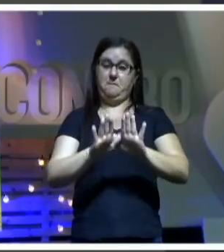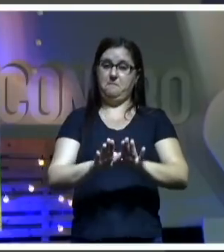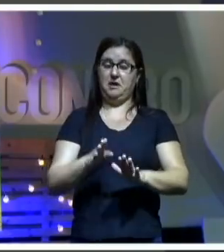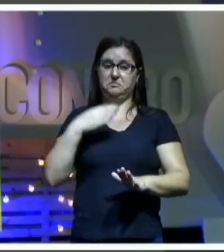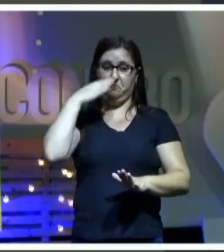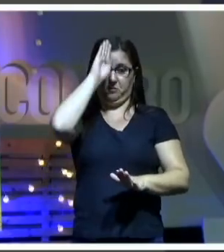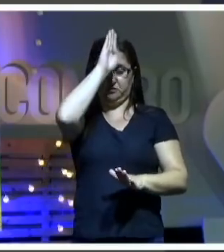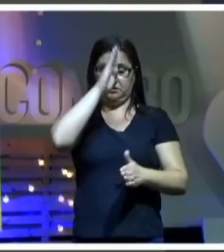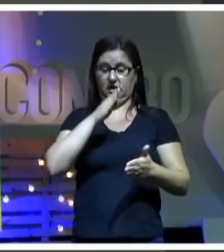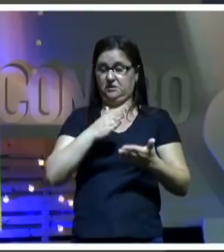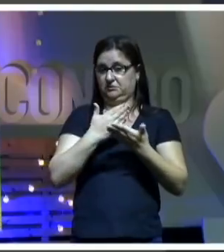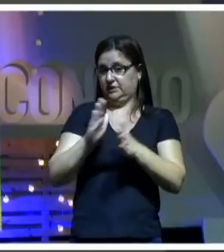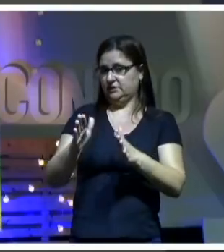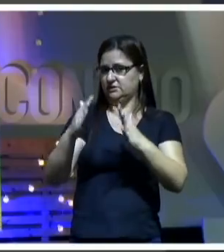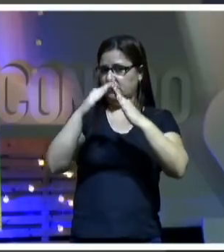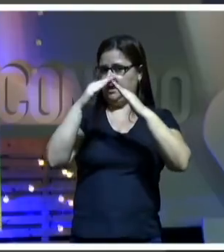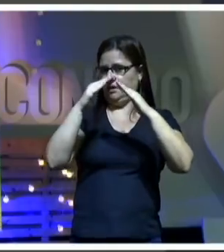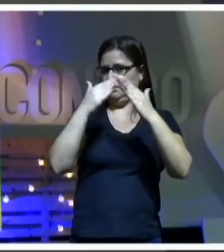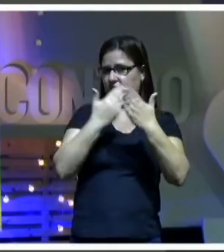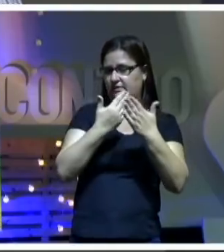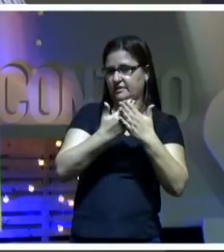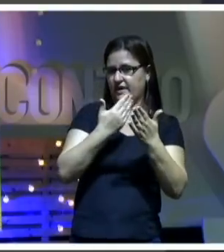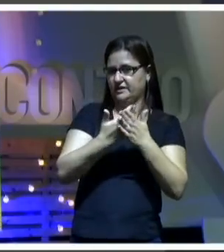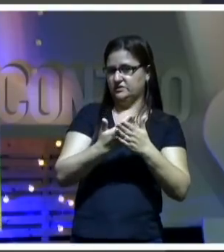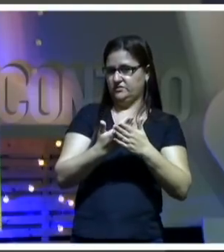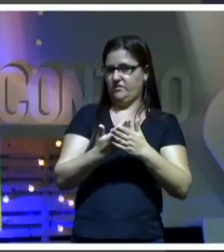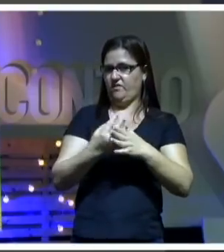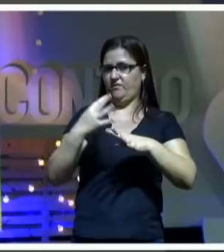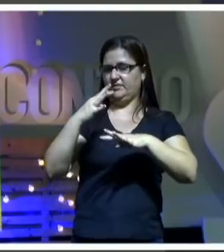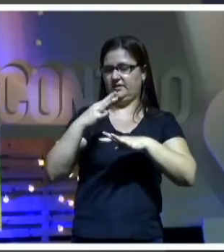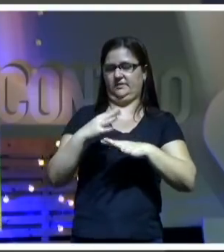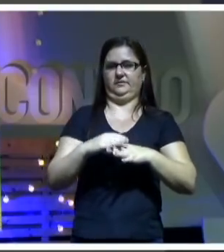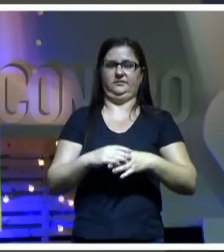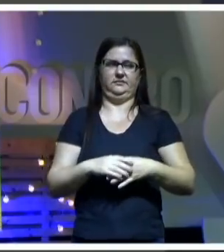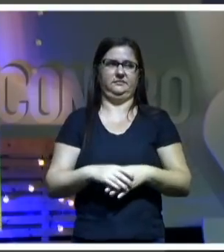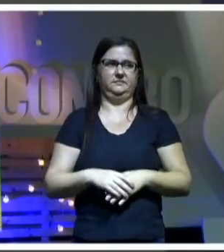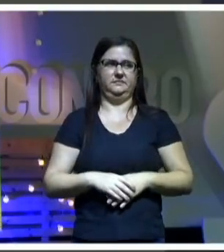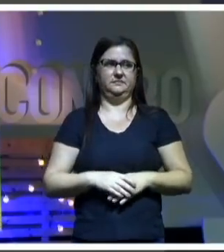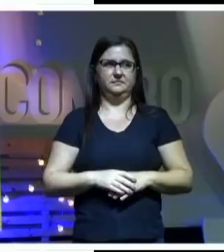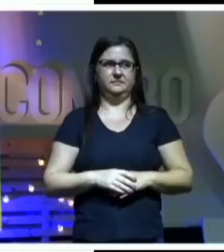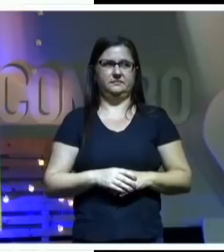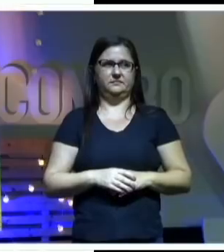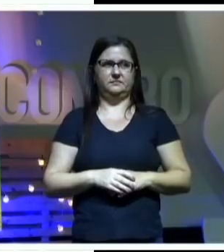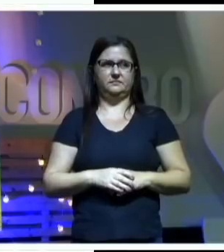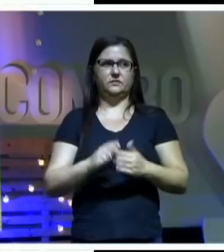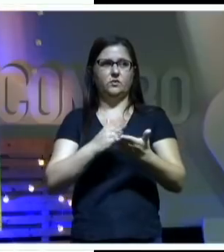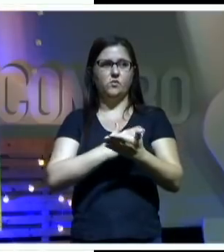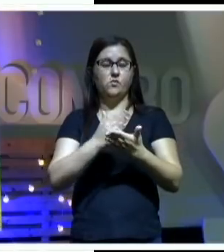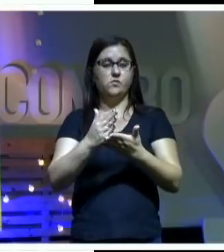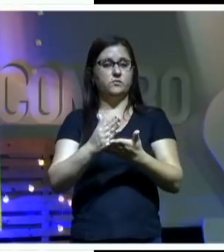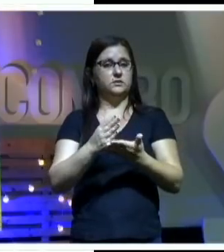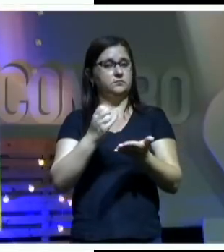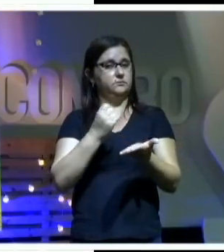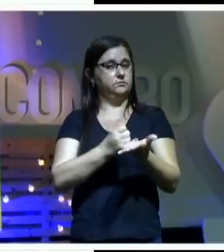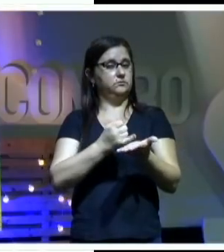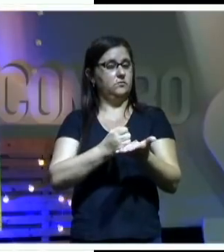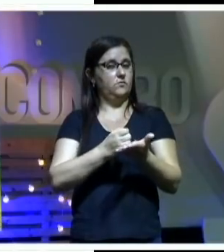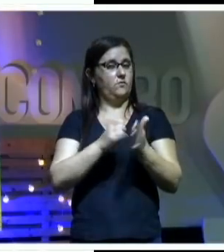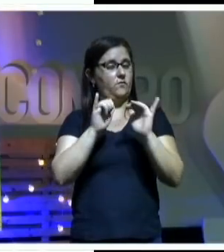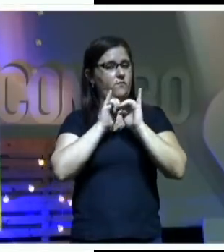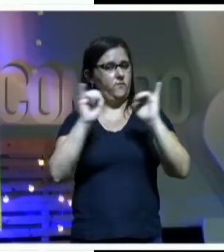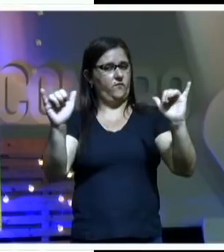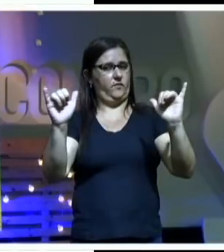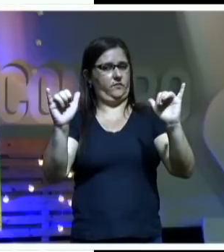eu vou usá los para a glória de deus alguém tá bom eu queria começar com vocês uma notícia a